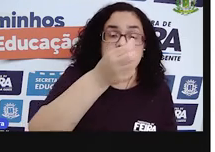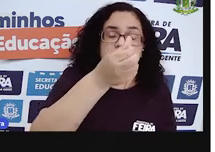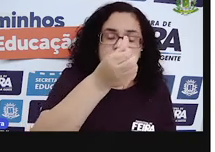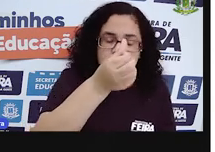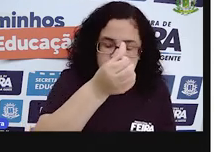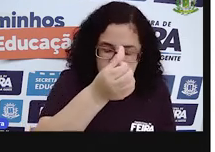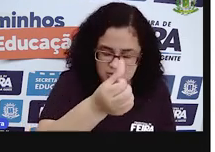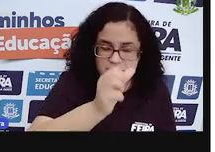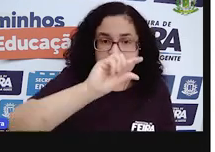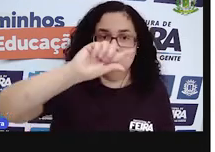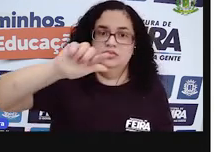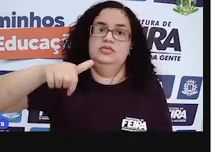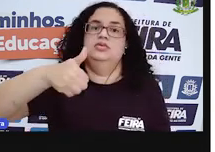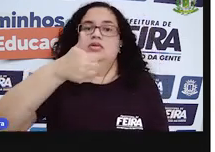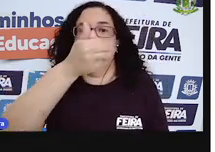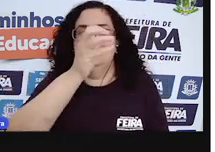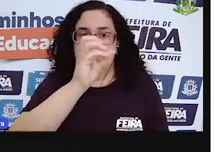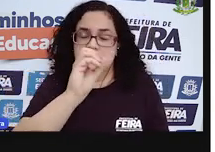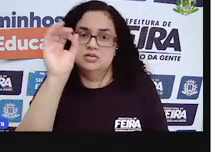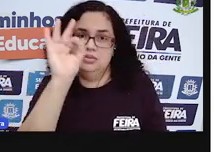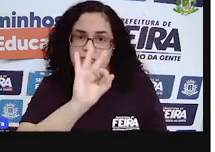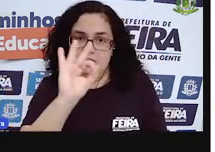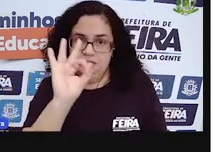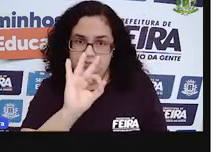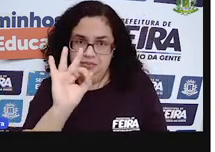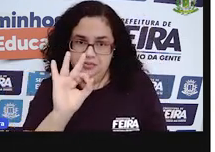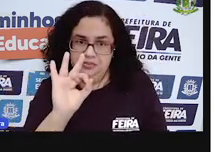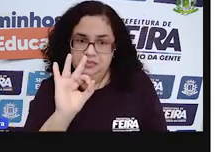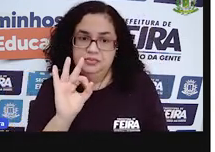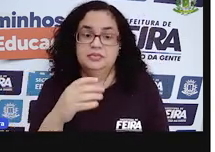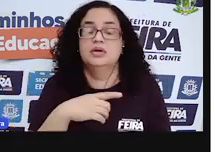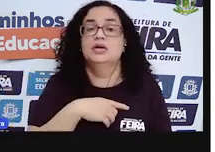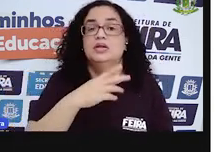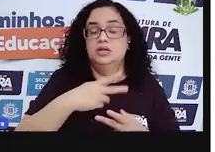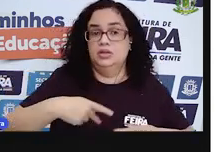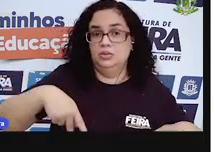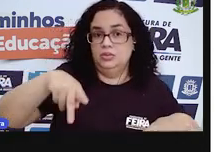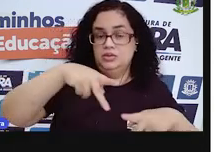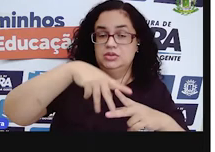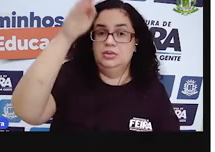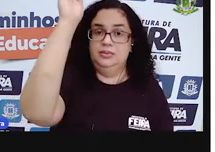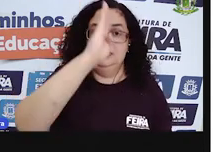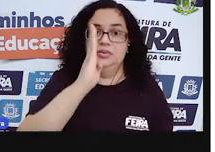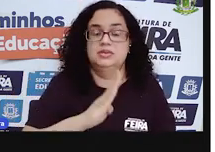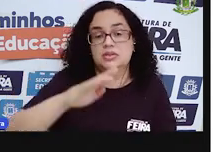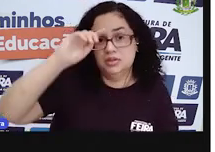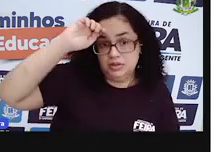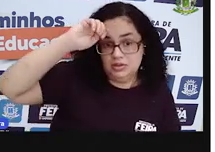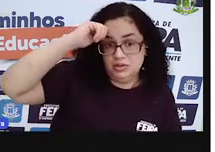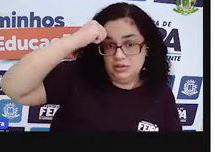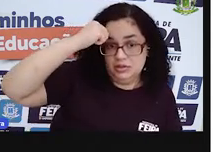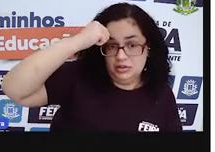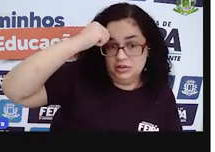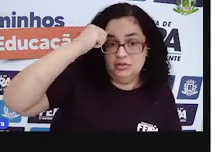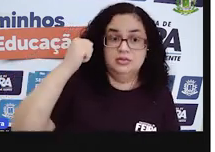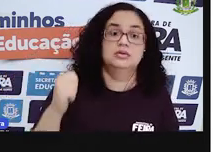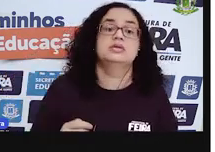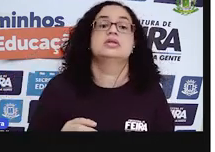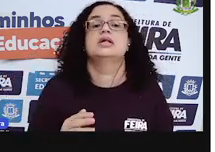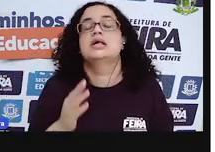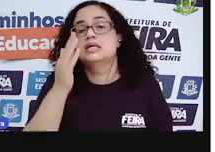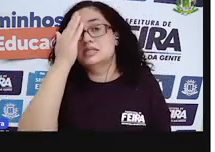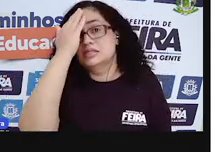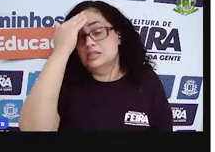50,6 56 desculpa 56,1 dez porcento da população brasileira é negra tô